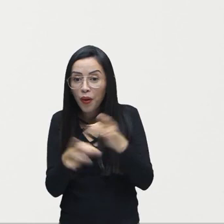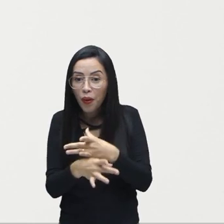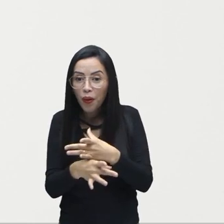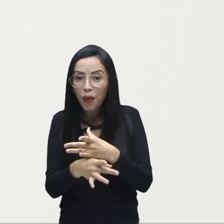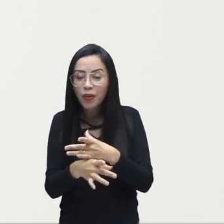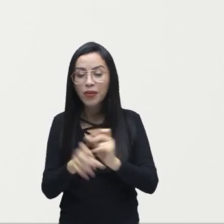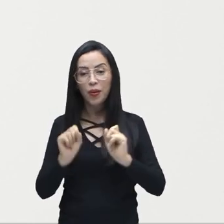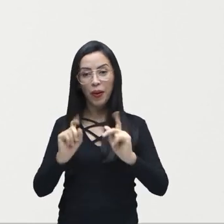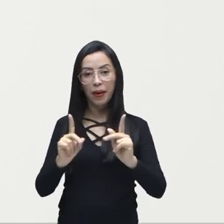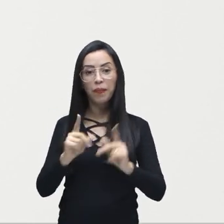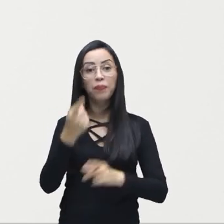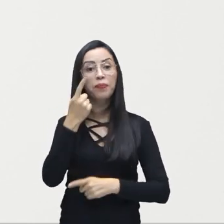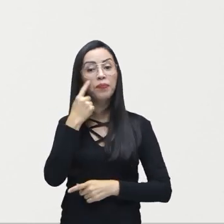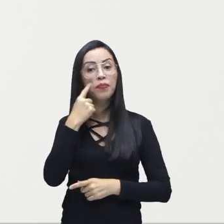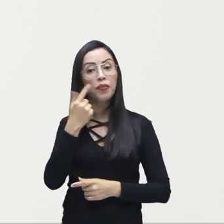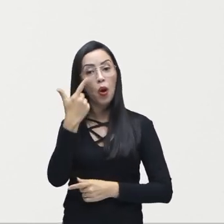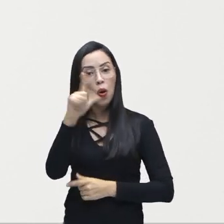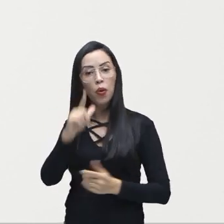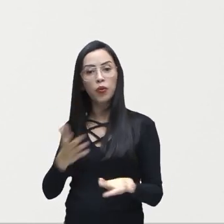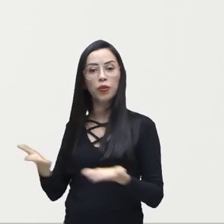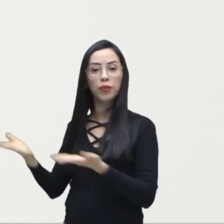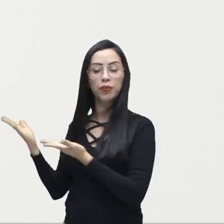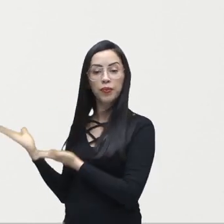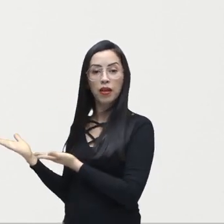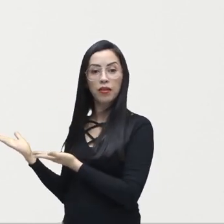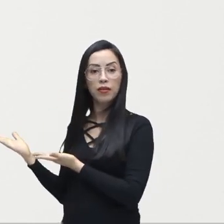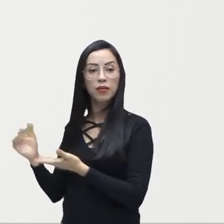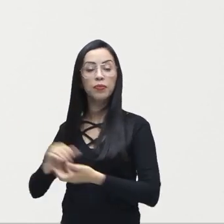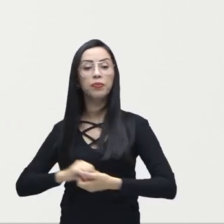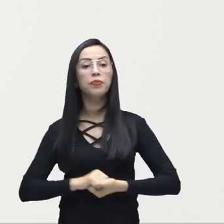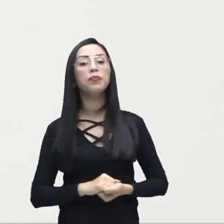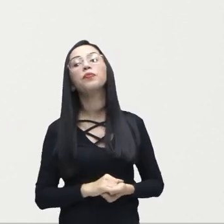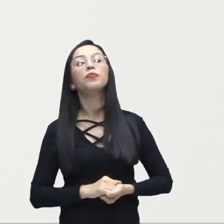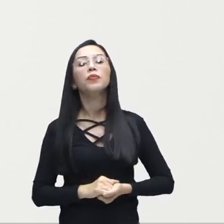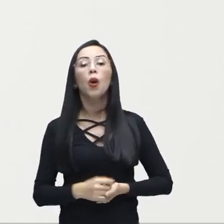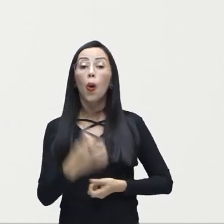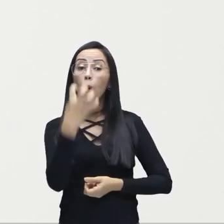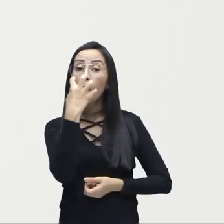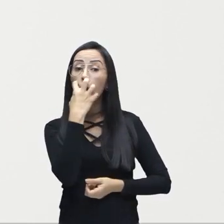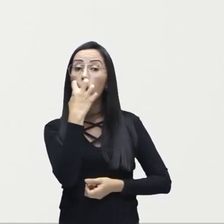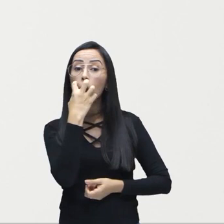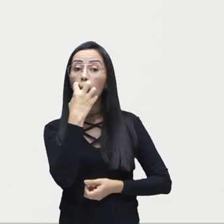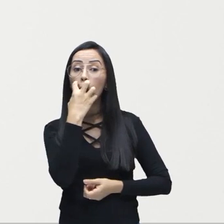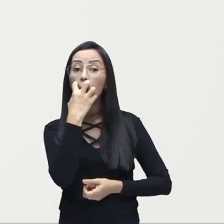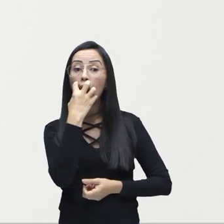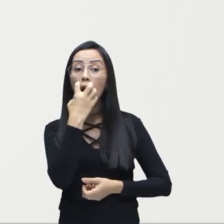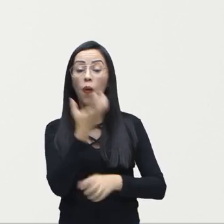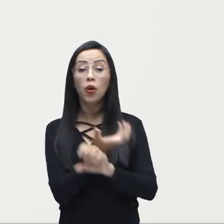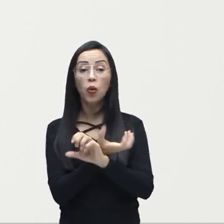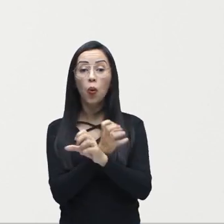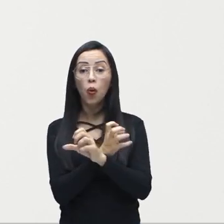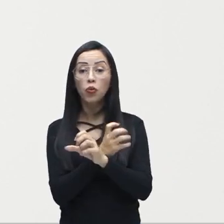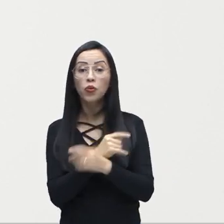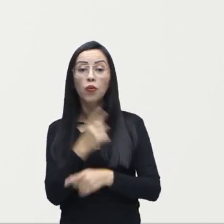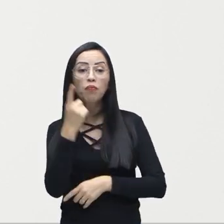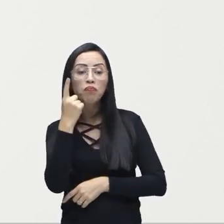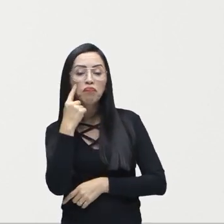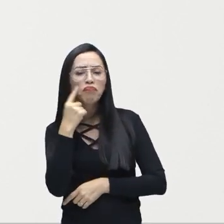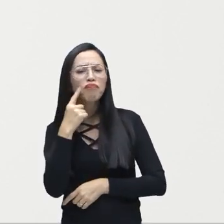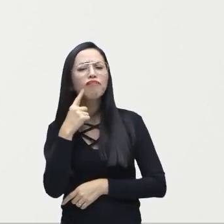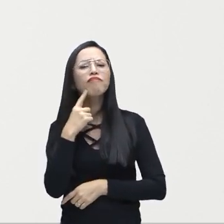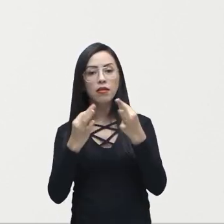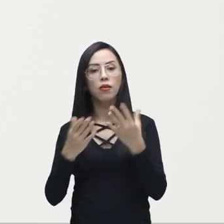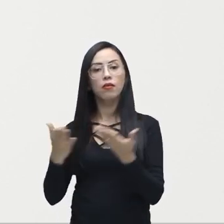outro parágrafo? Esse parágrafo, o cão e o osso. Muita atenção nesse parágrafo, é um texto muito